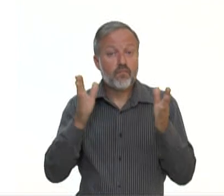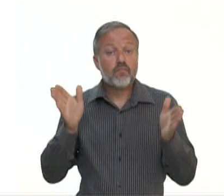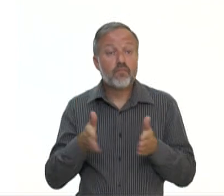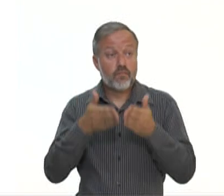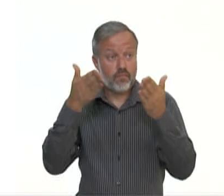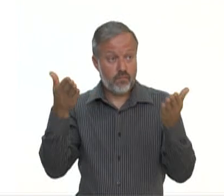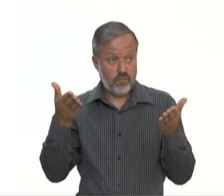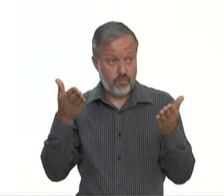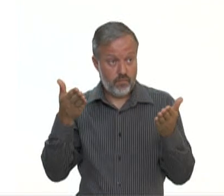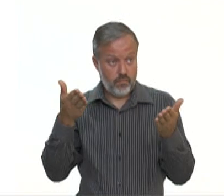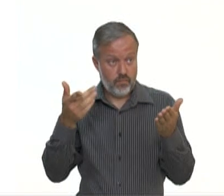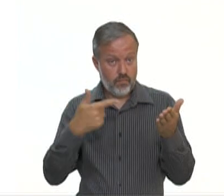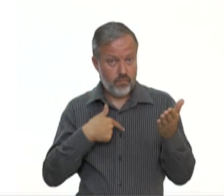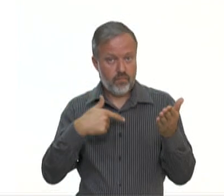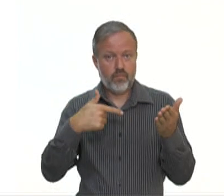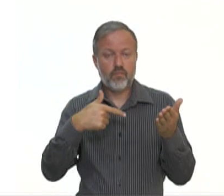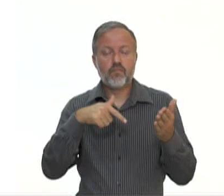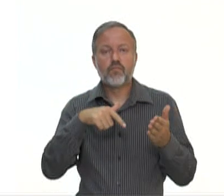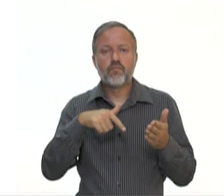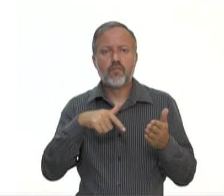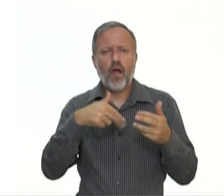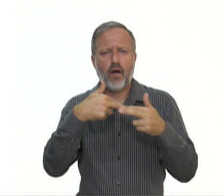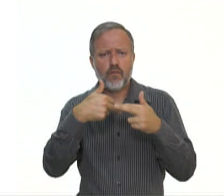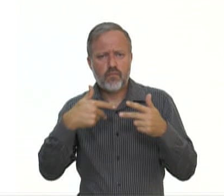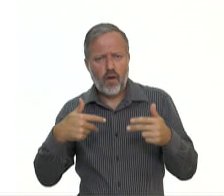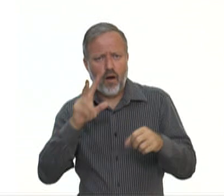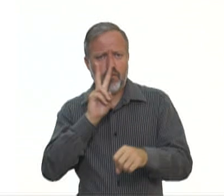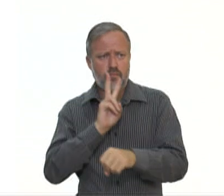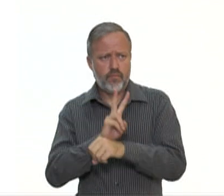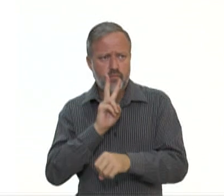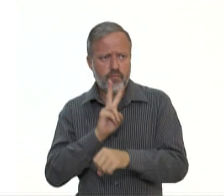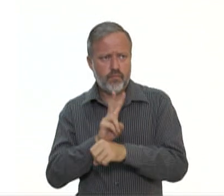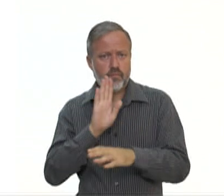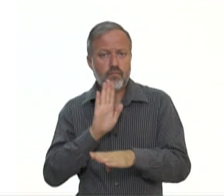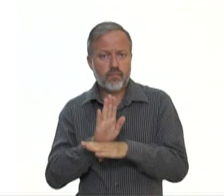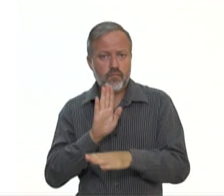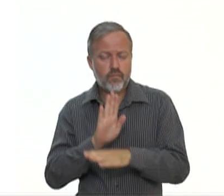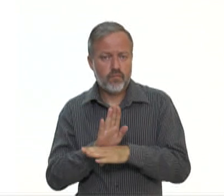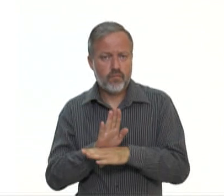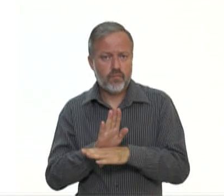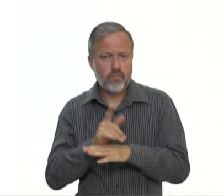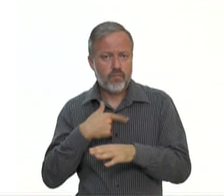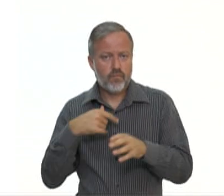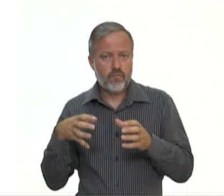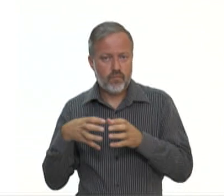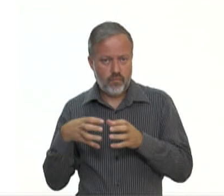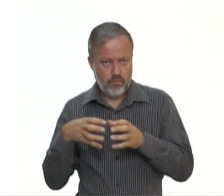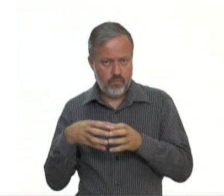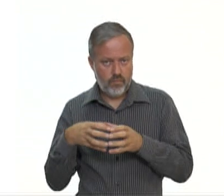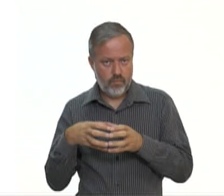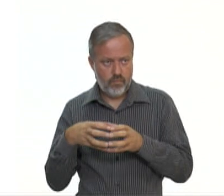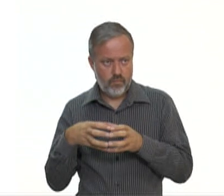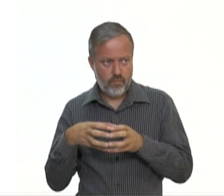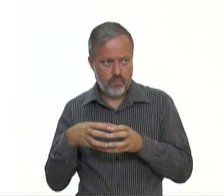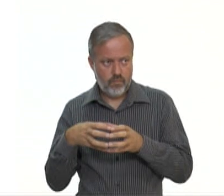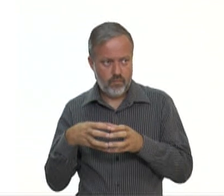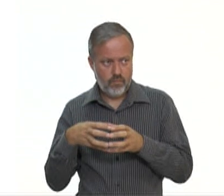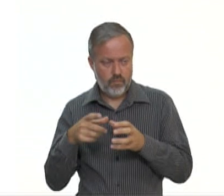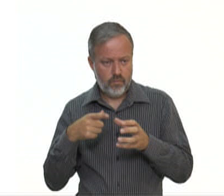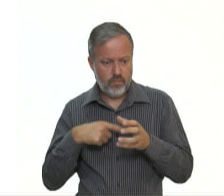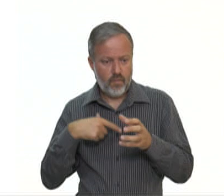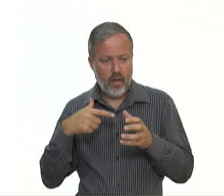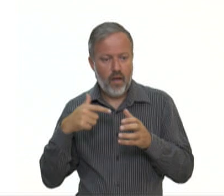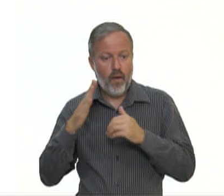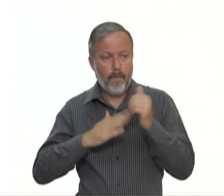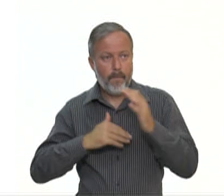quando. Este material protector venia a aliviar a necesidad de equipos de la que llevan